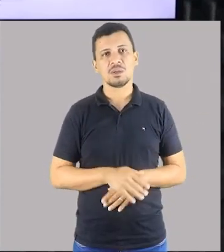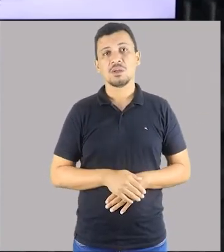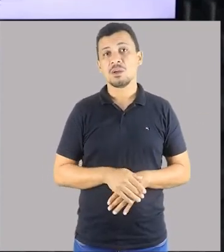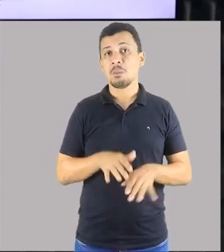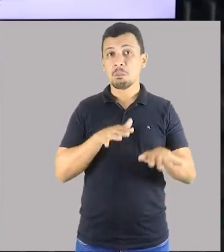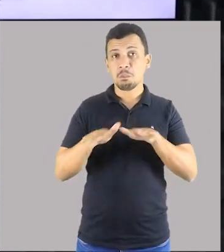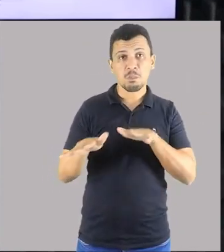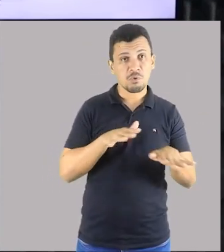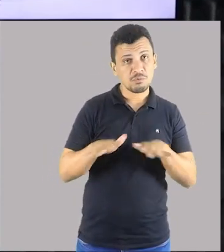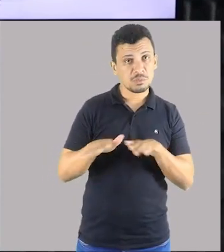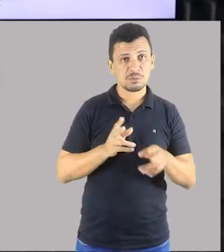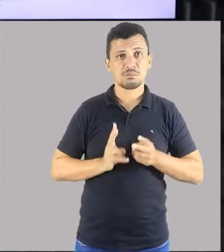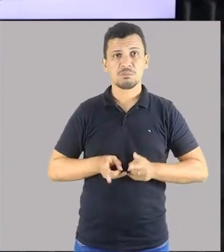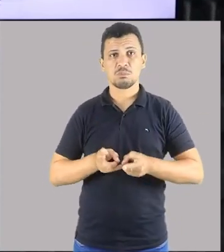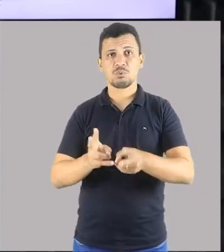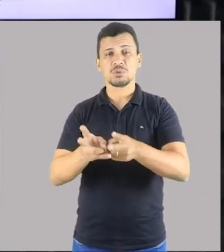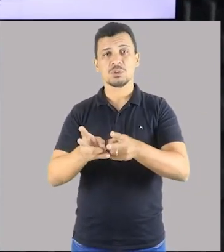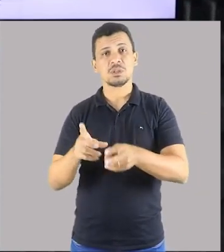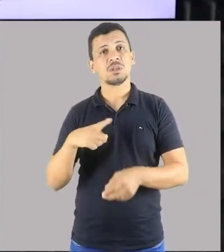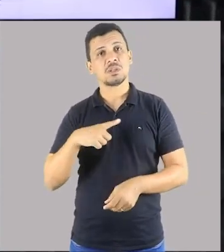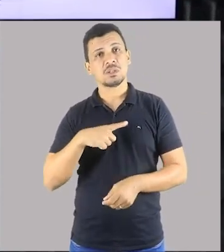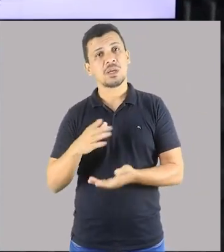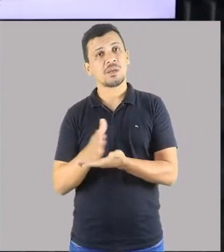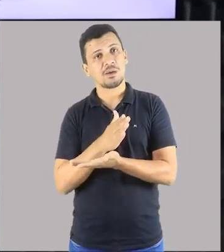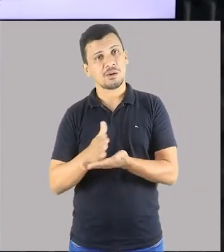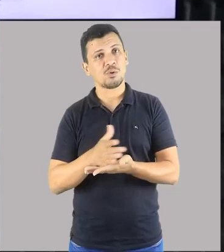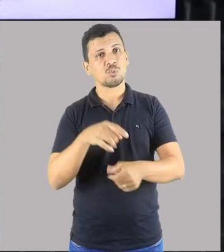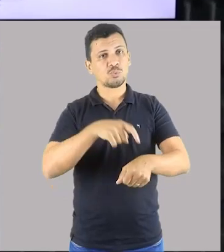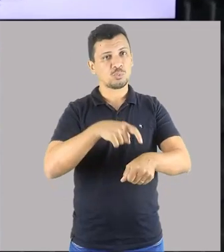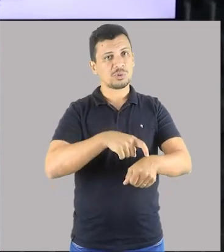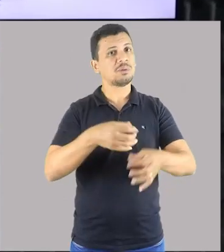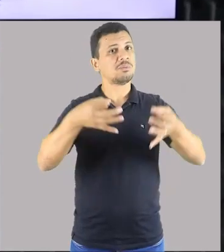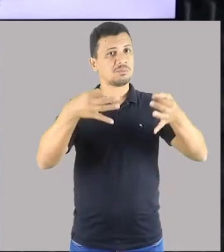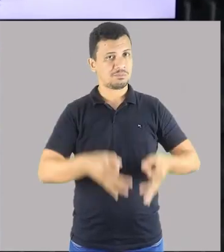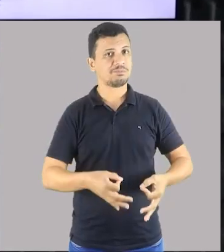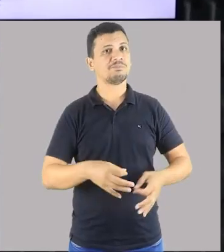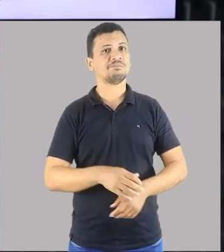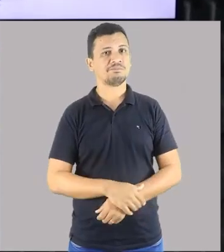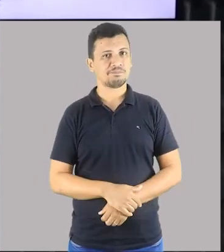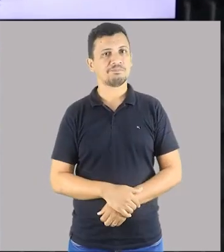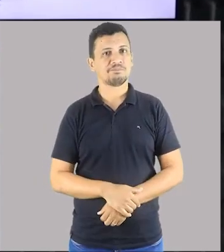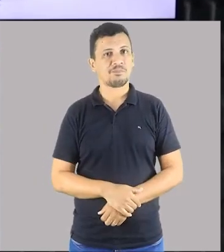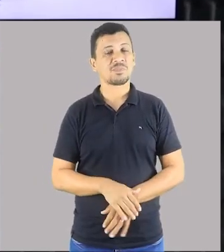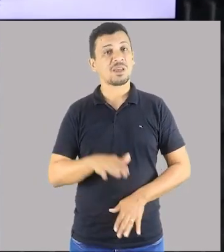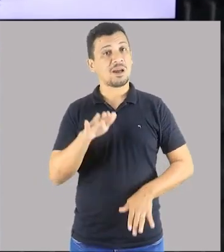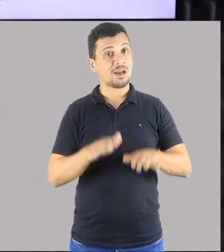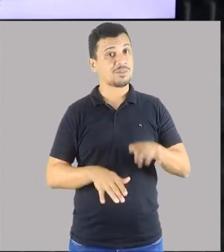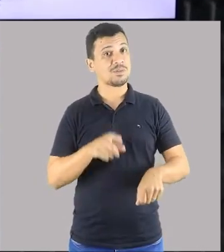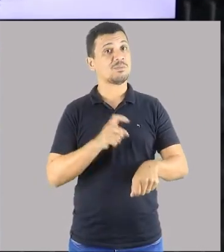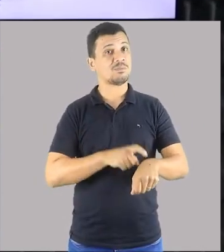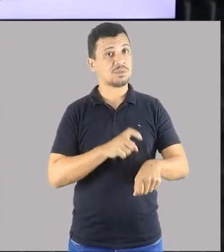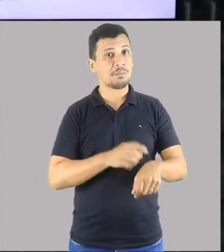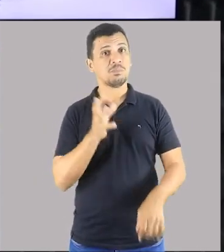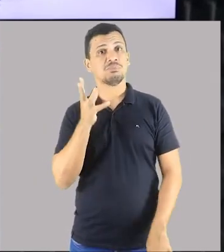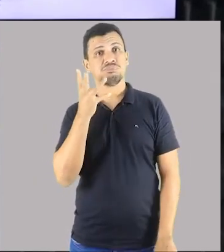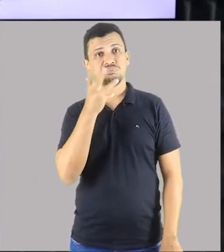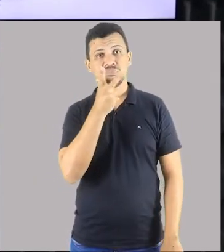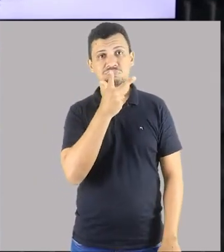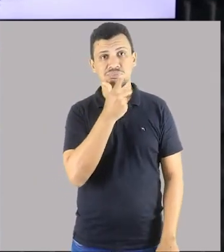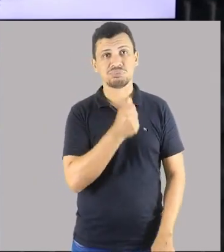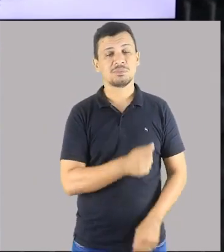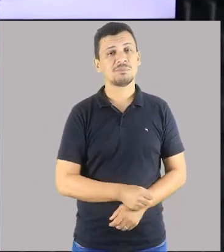movimentos contínuos por um período determinado, às vezes por um longo período de tempo.